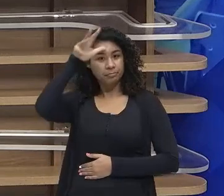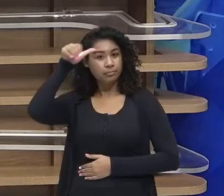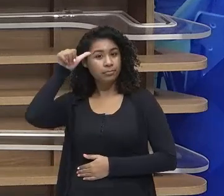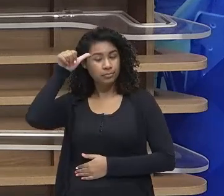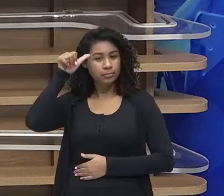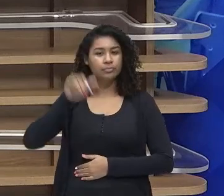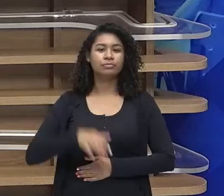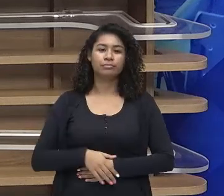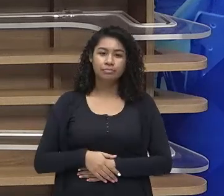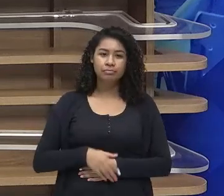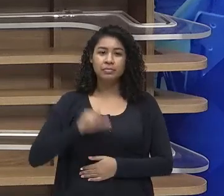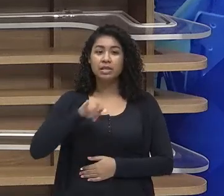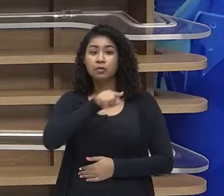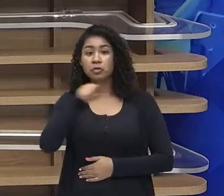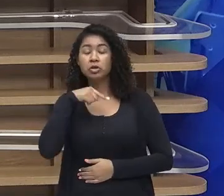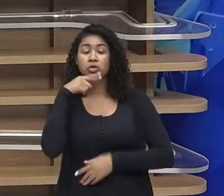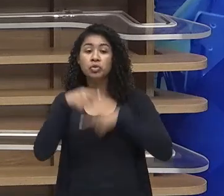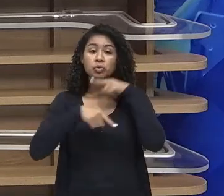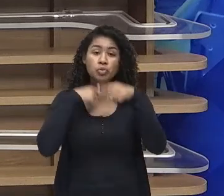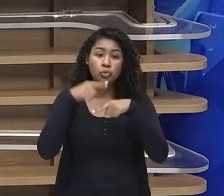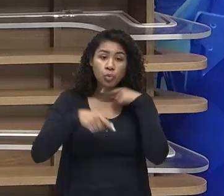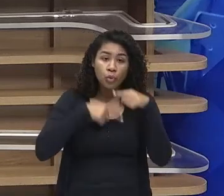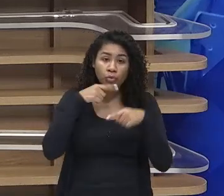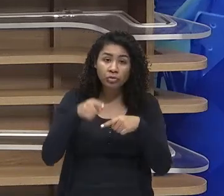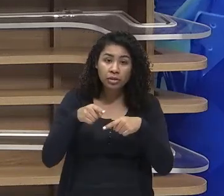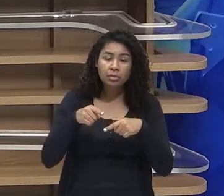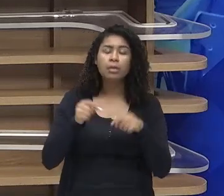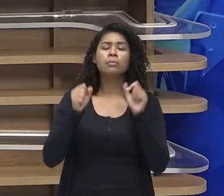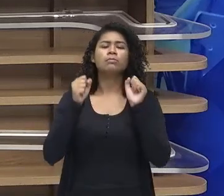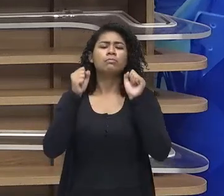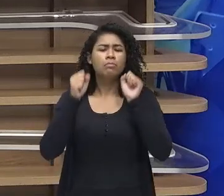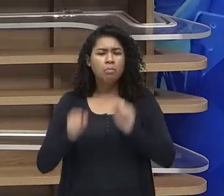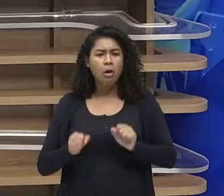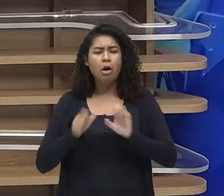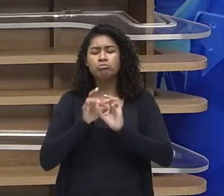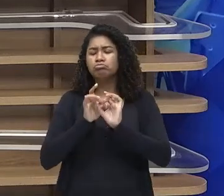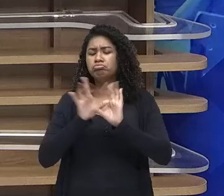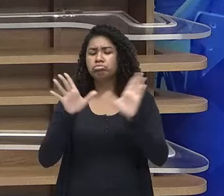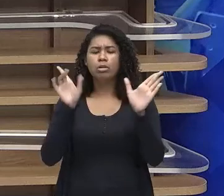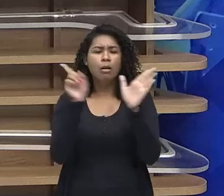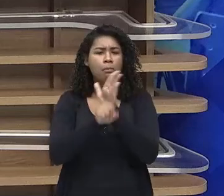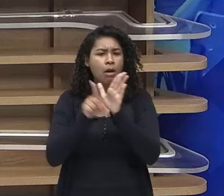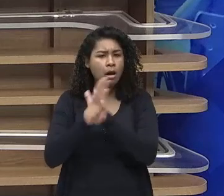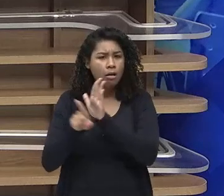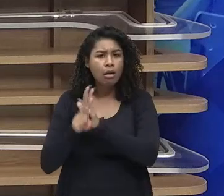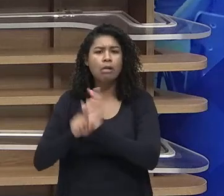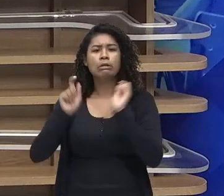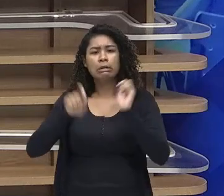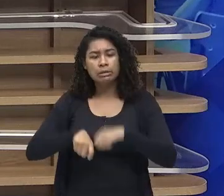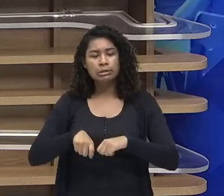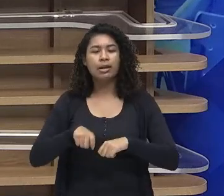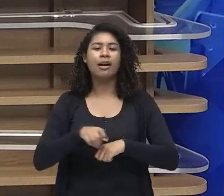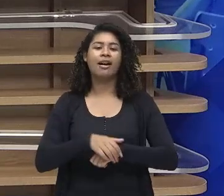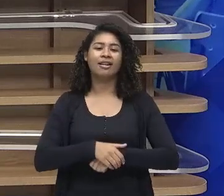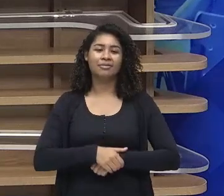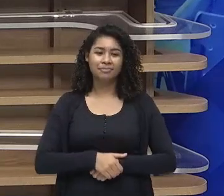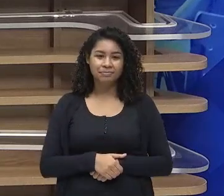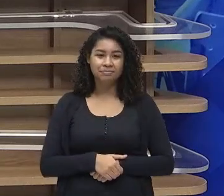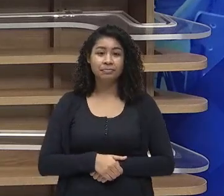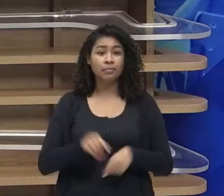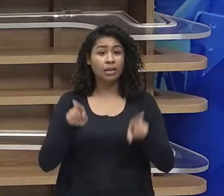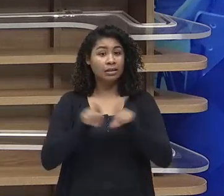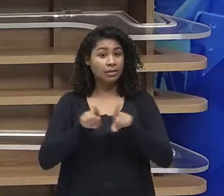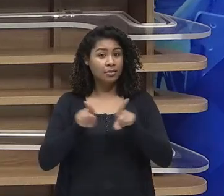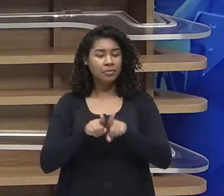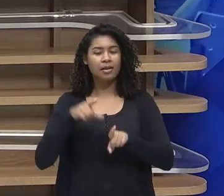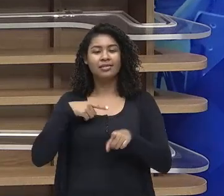chat. Caso você tenha alguma dúvida, se você tiver alguma dúvida também, entre em contato com a nossa equipe de língua portuguesa e também,